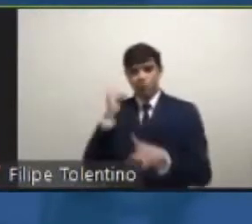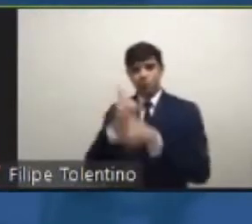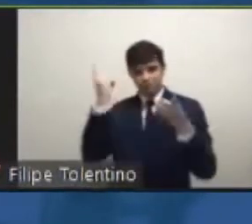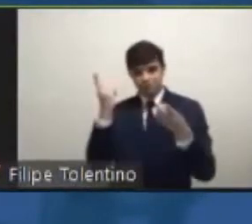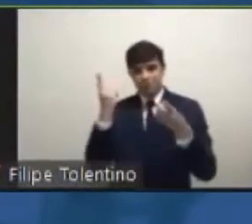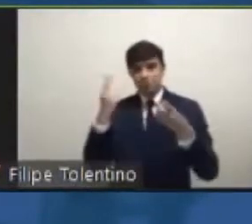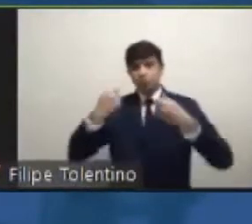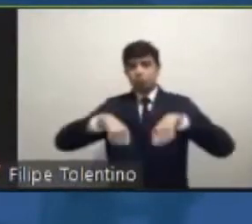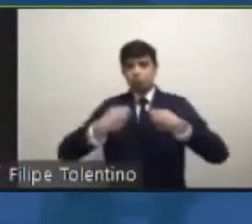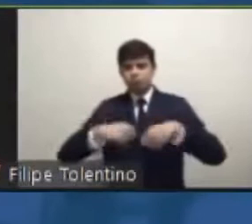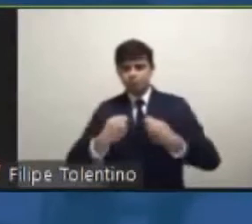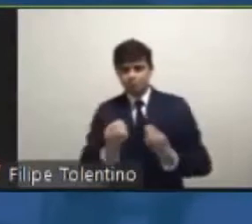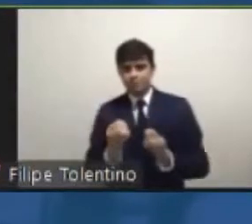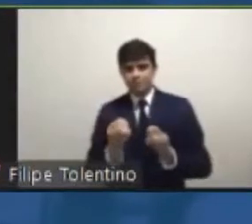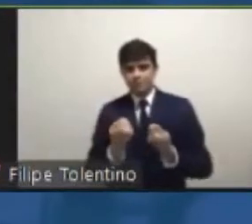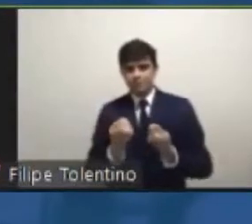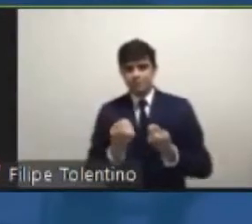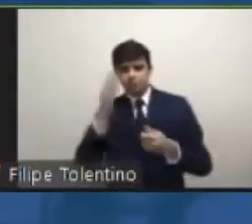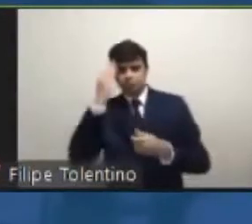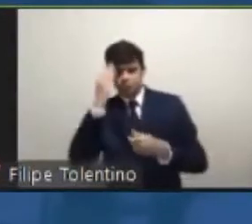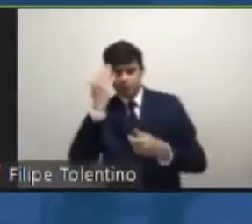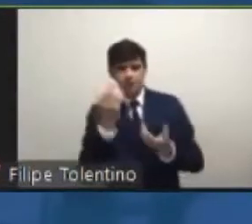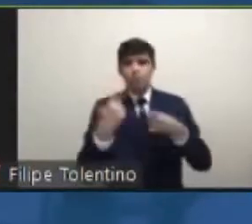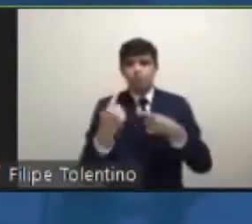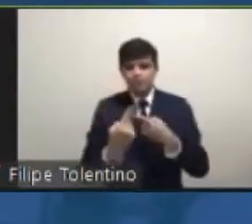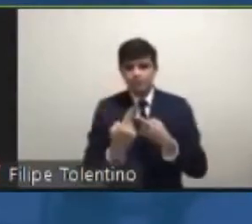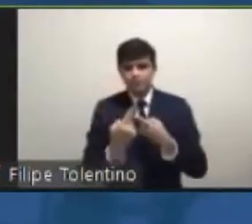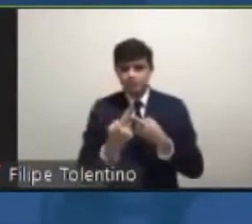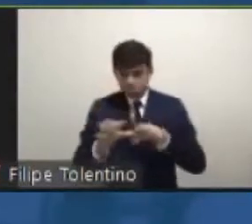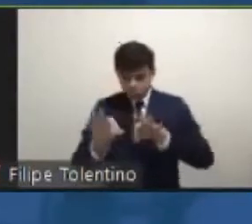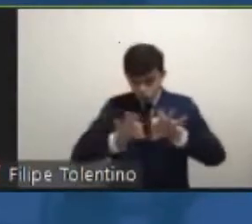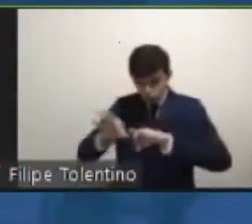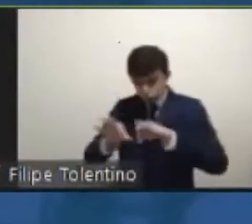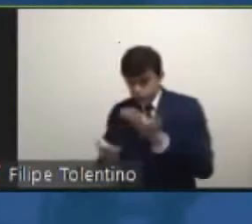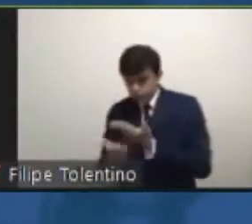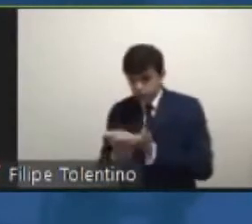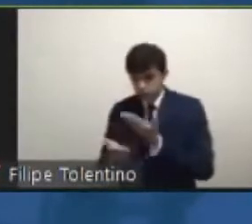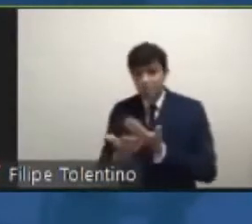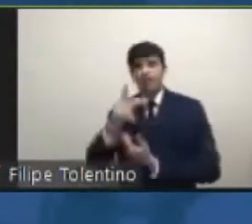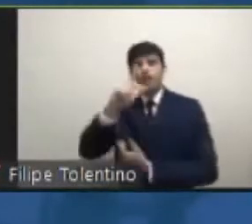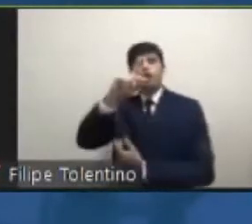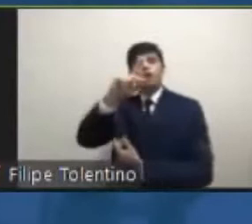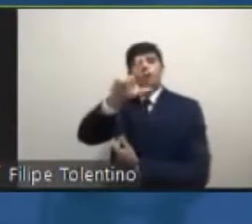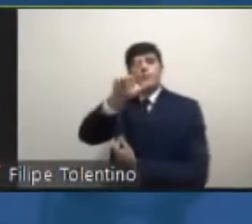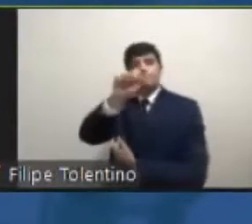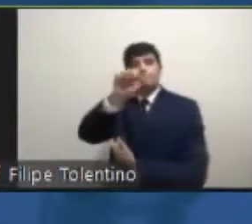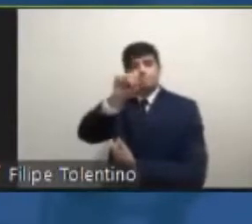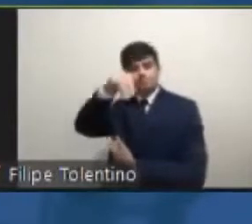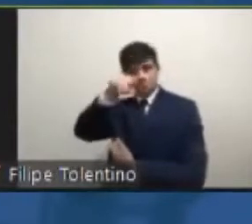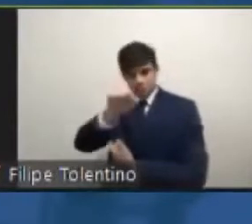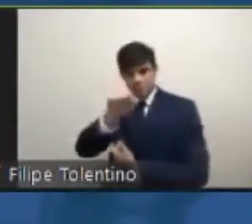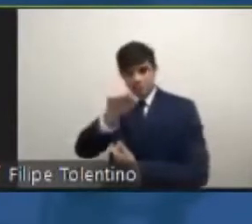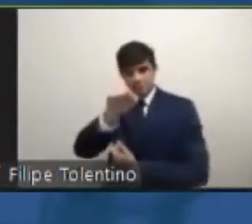procedimento, se ele deve ser imposto ou não a pacientes em estado grave. Os princípios que nós vamos tratar aqui, todos